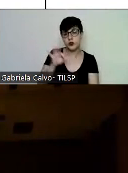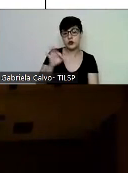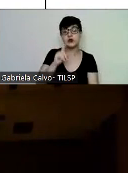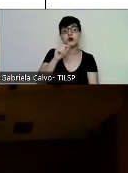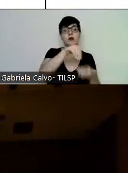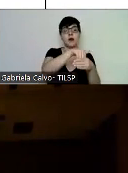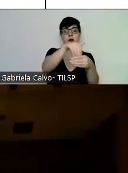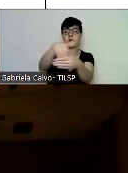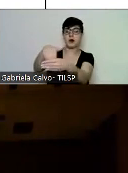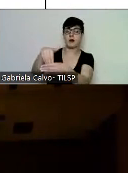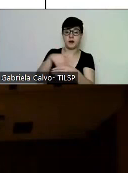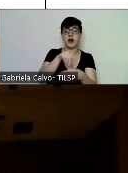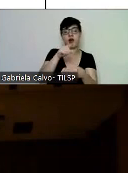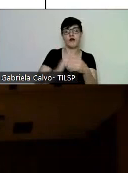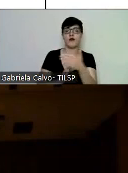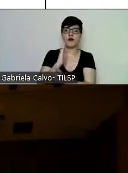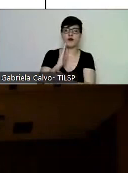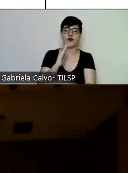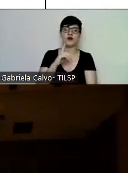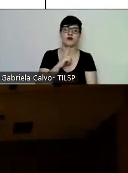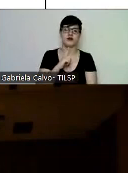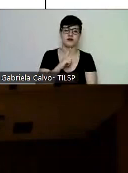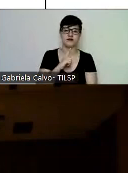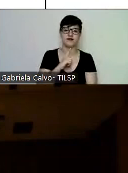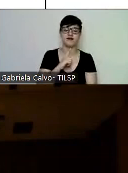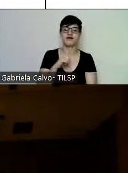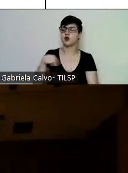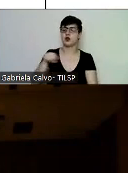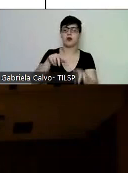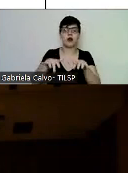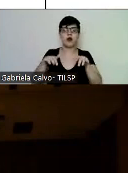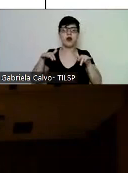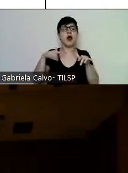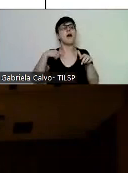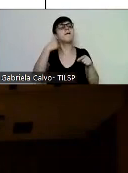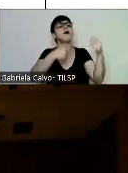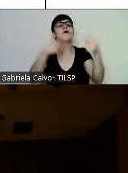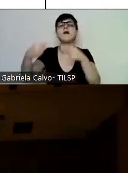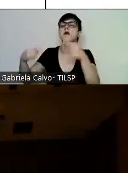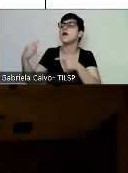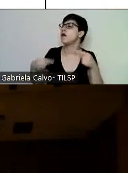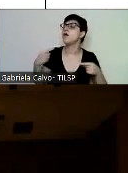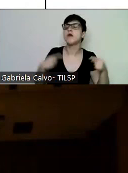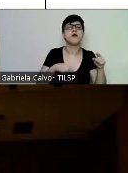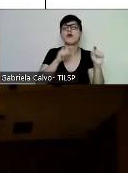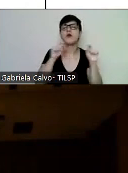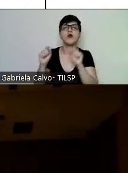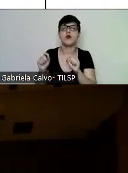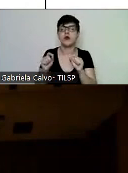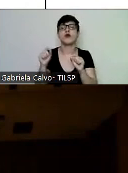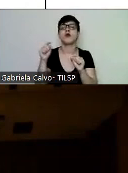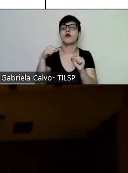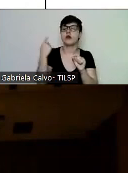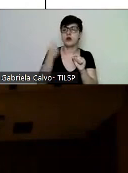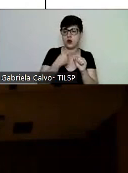na Assembleia extraordinária que realmente é discutiu debateu a definição né a gente levou